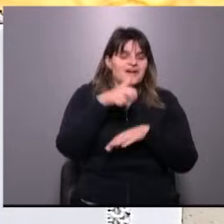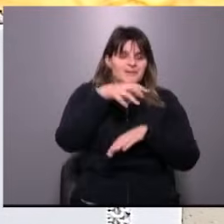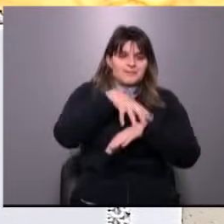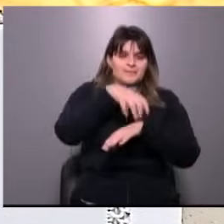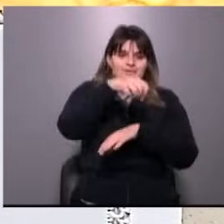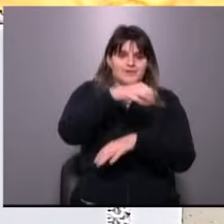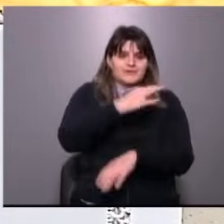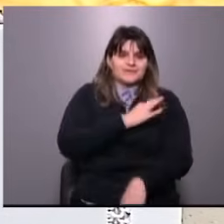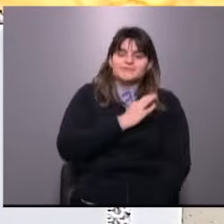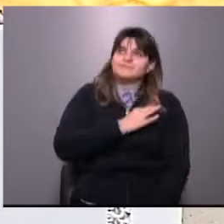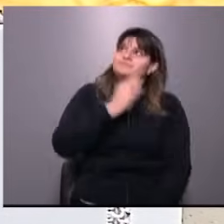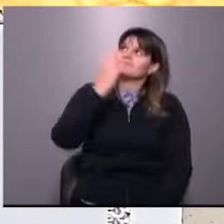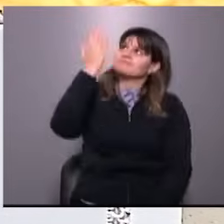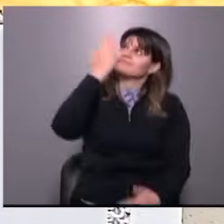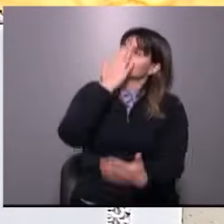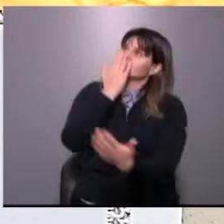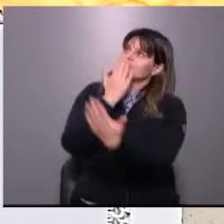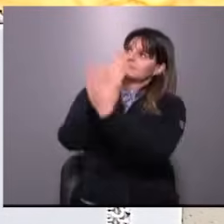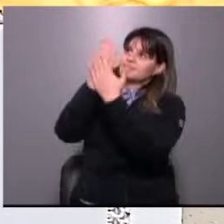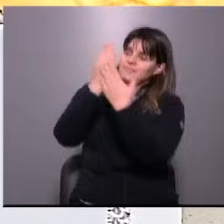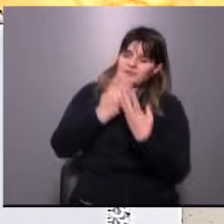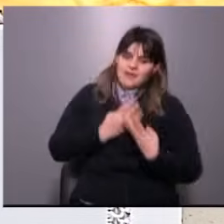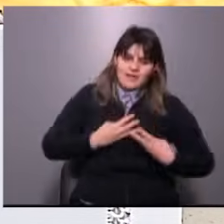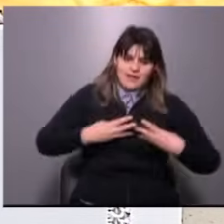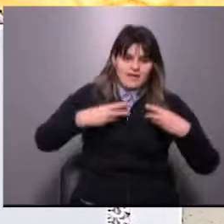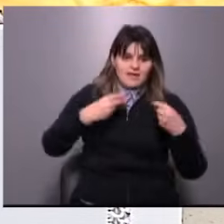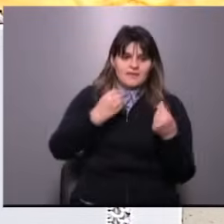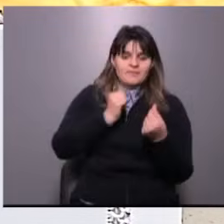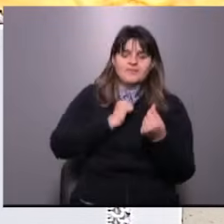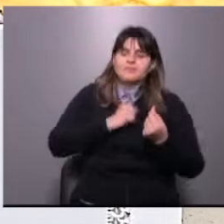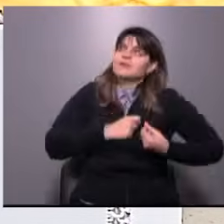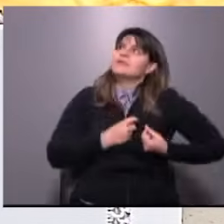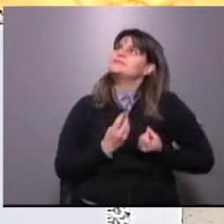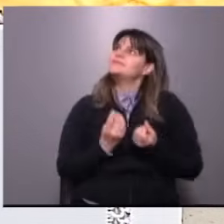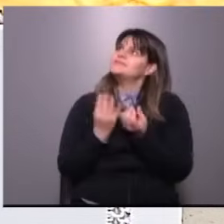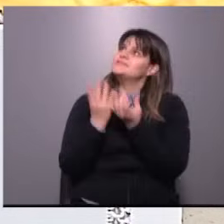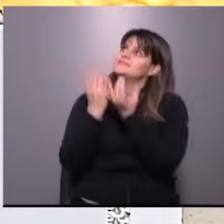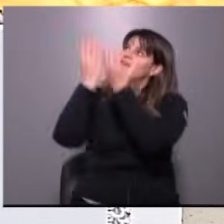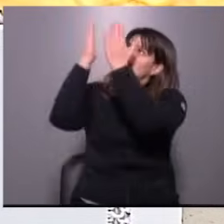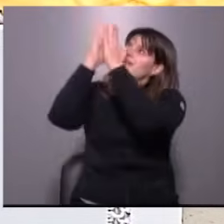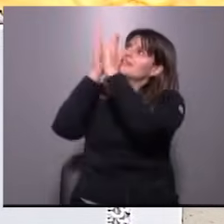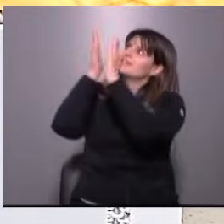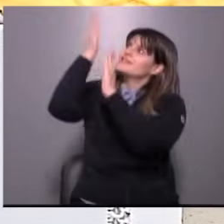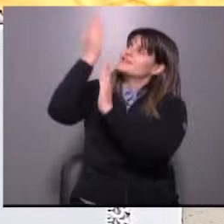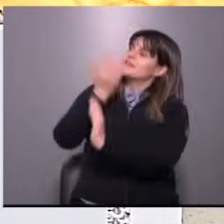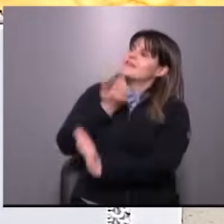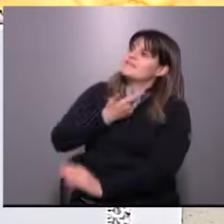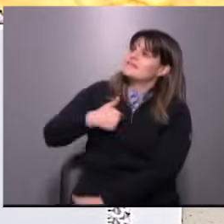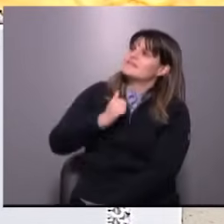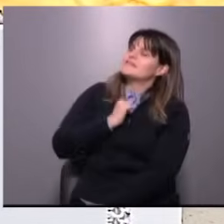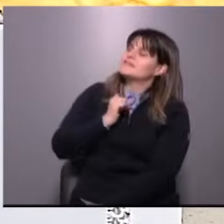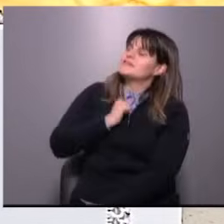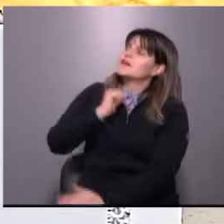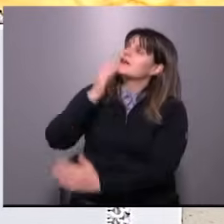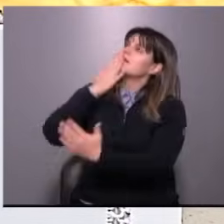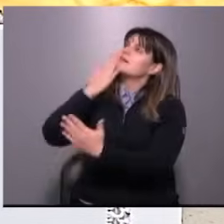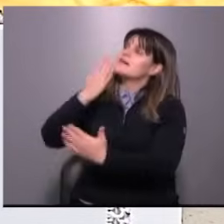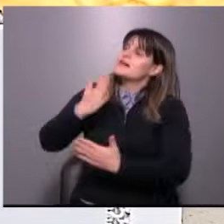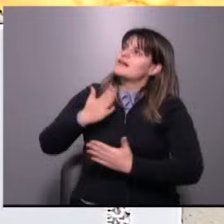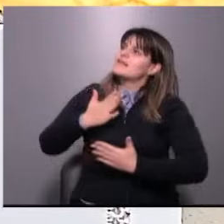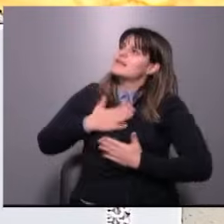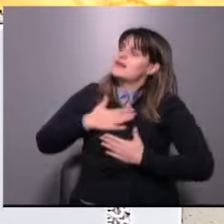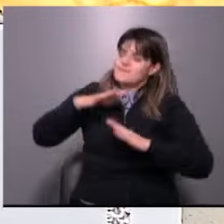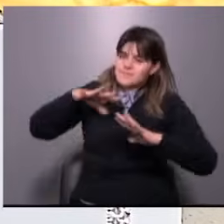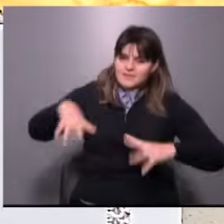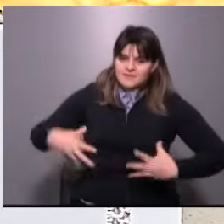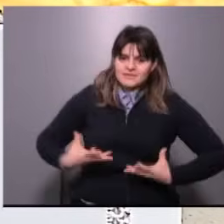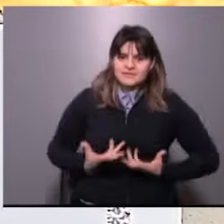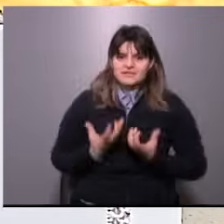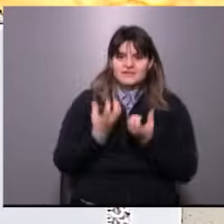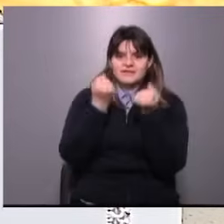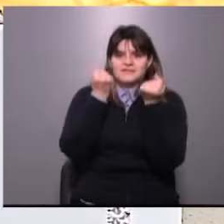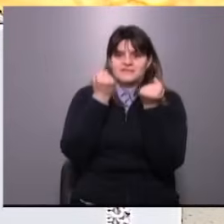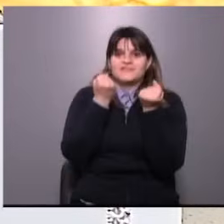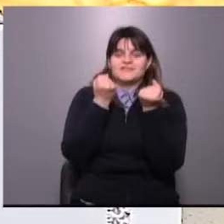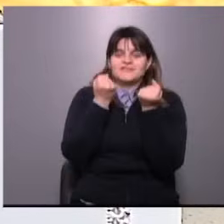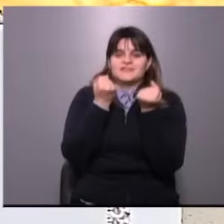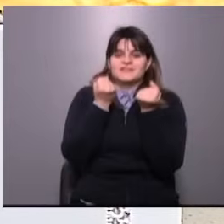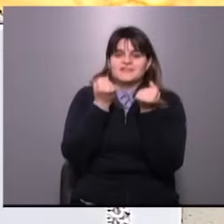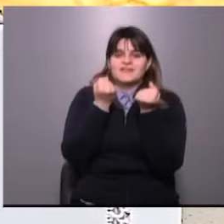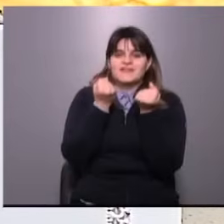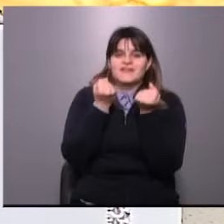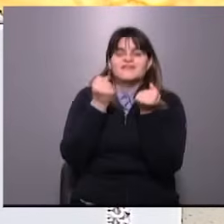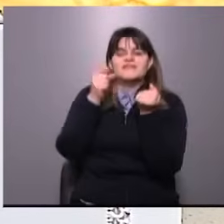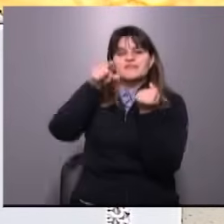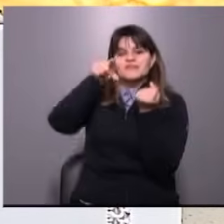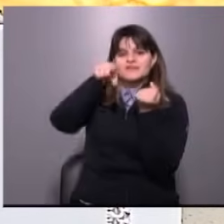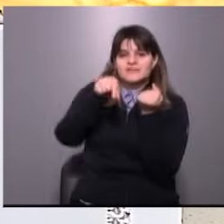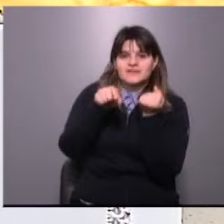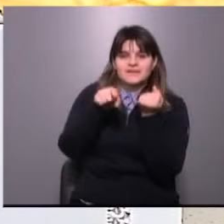Exulto de alegria no Senhor, a minha alma rejubila no meu Deus, que me revestiu com as vestes